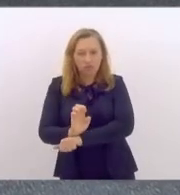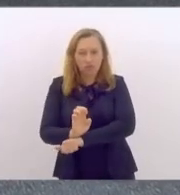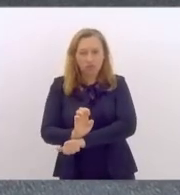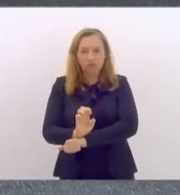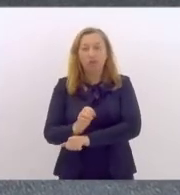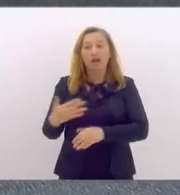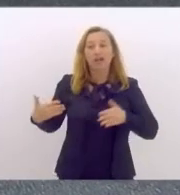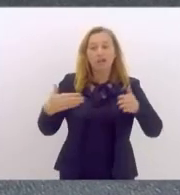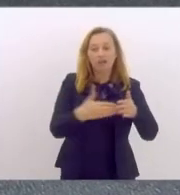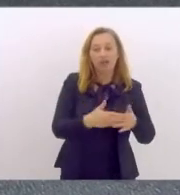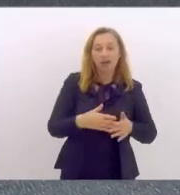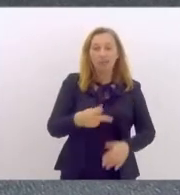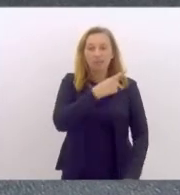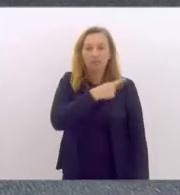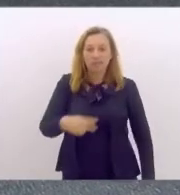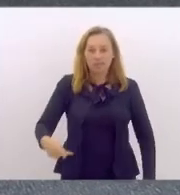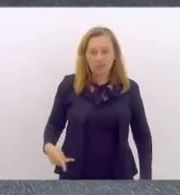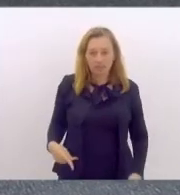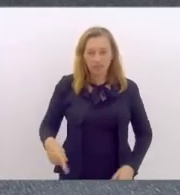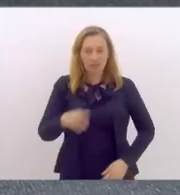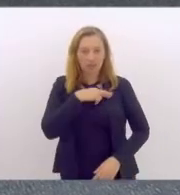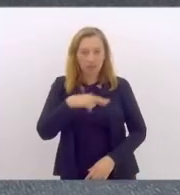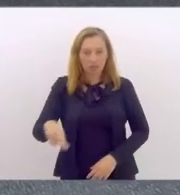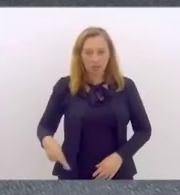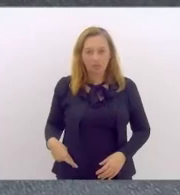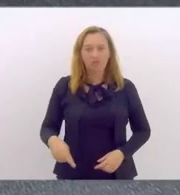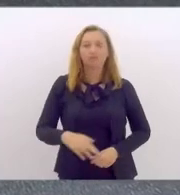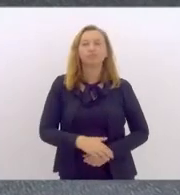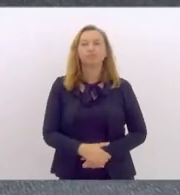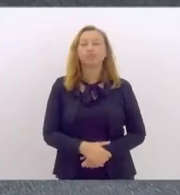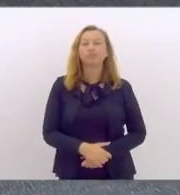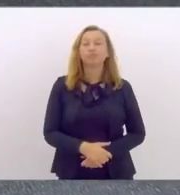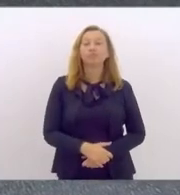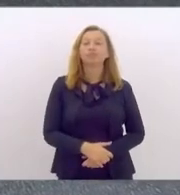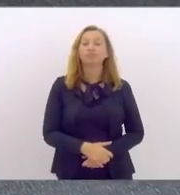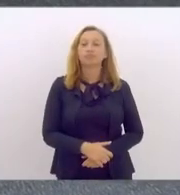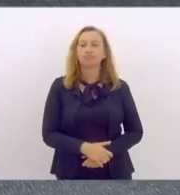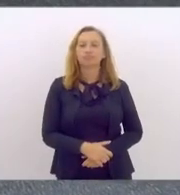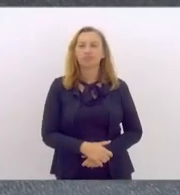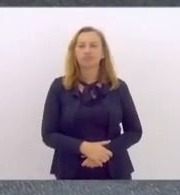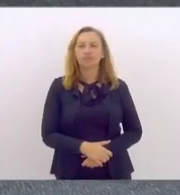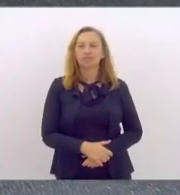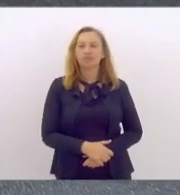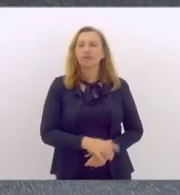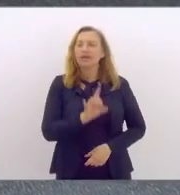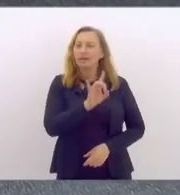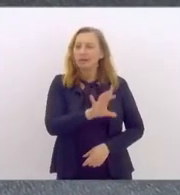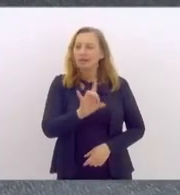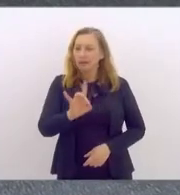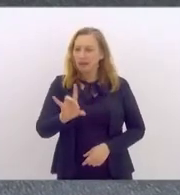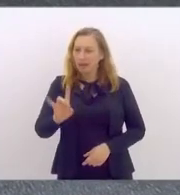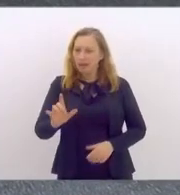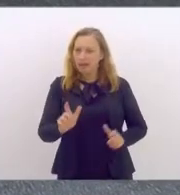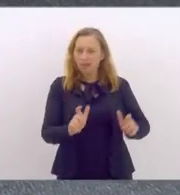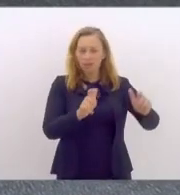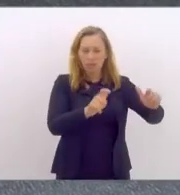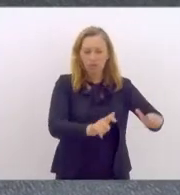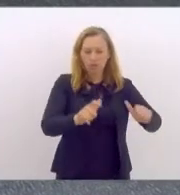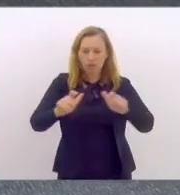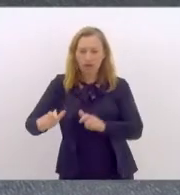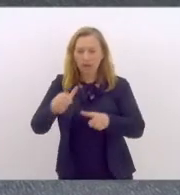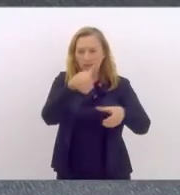até Presidente da República e Cada sessão eleitoral